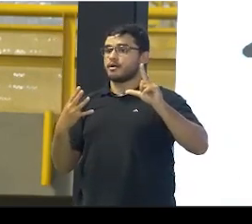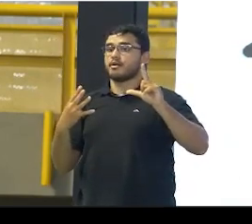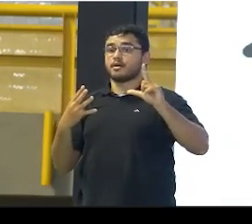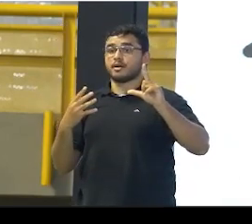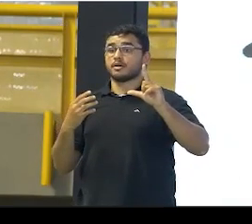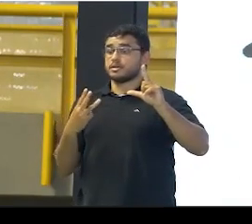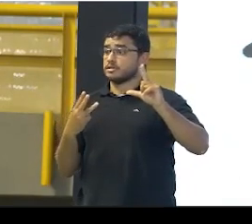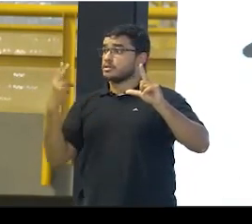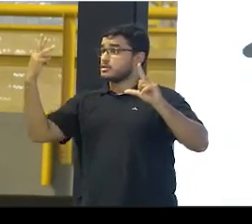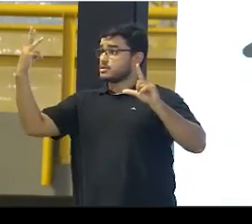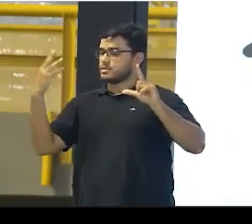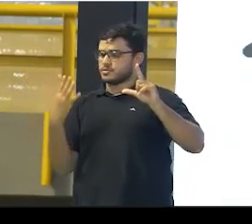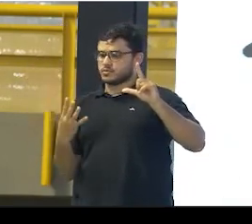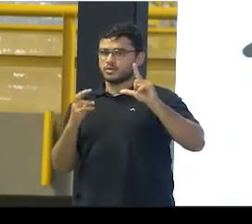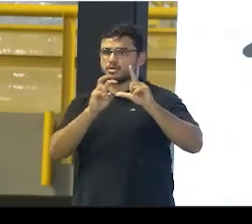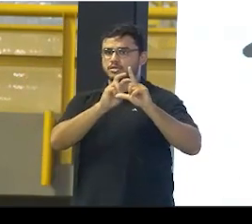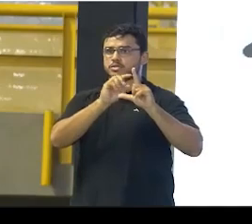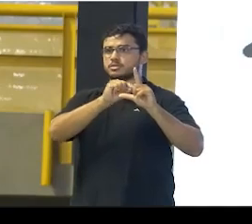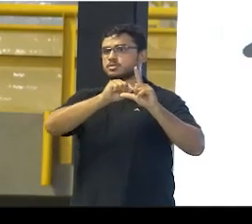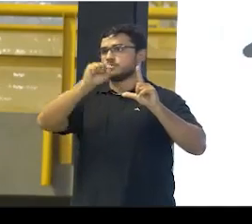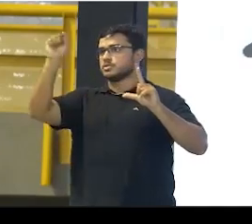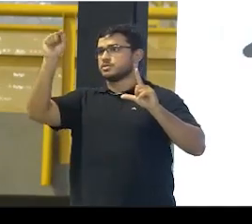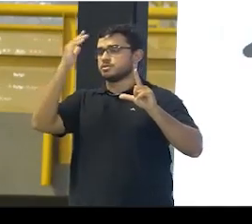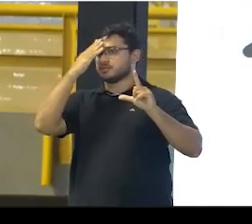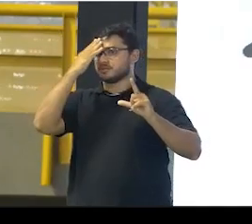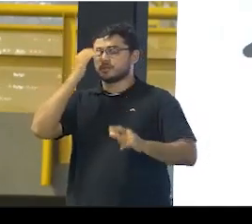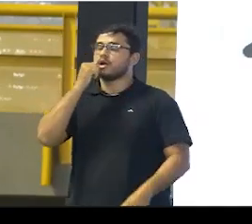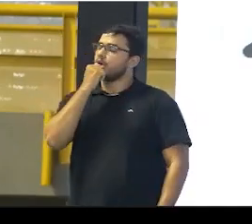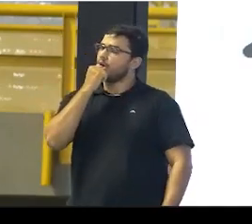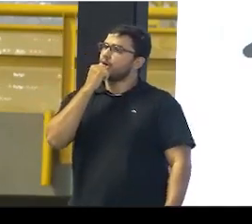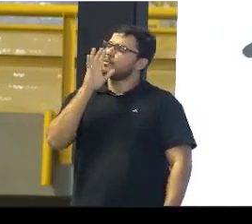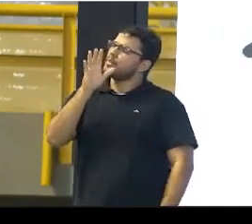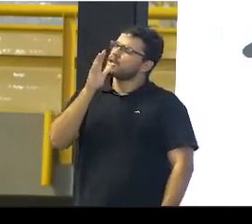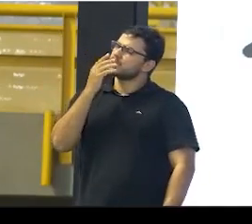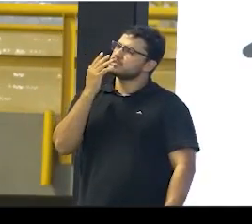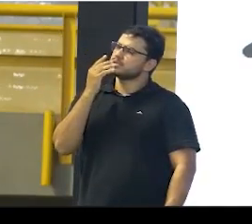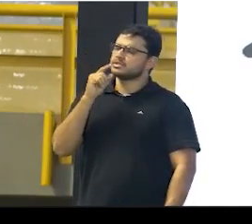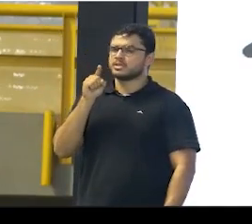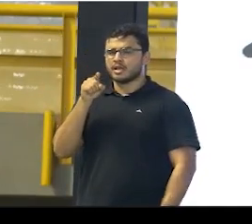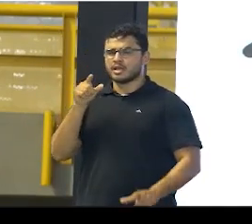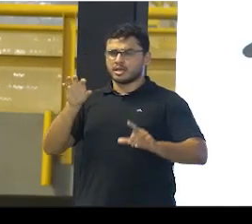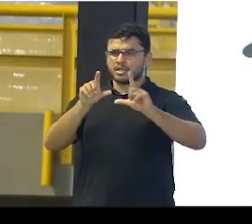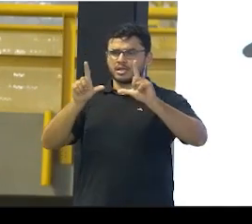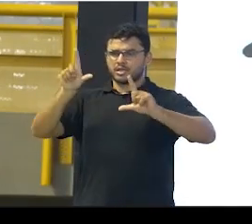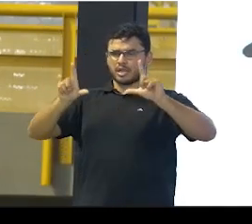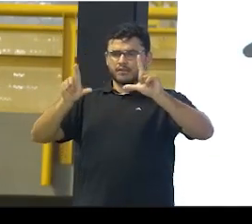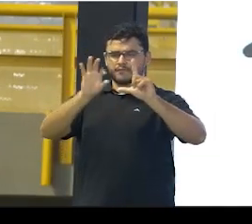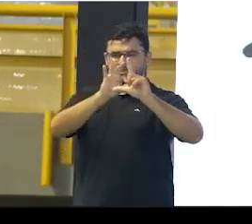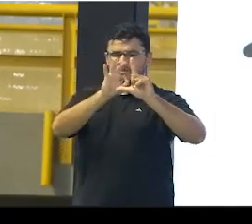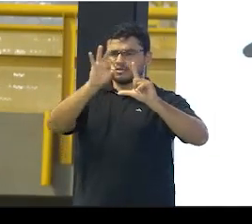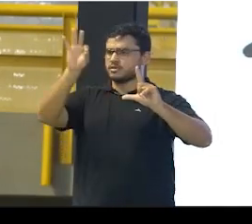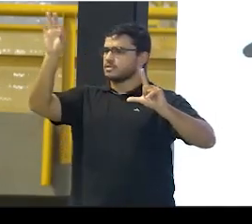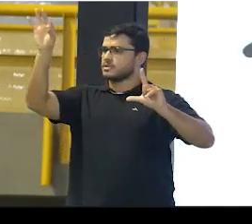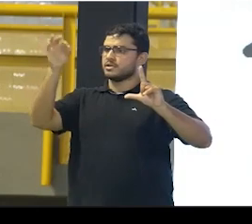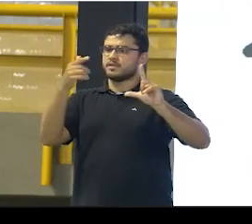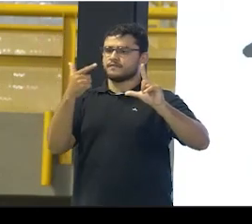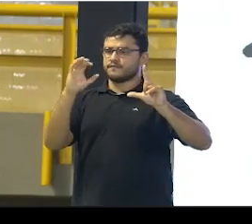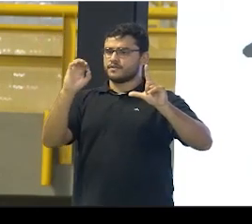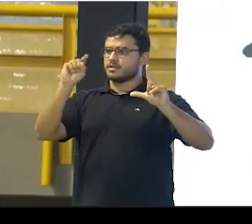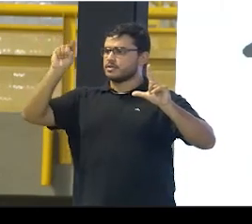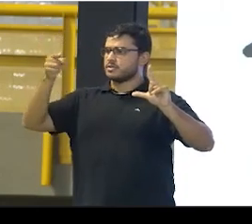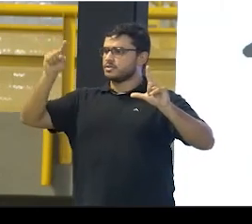proporcional a 5. Então, eu já sei que isso aqui é um triângulo 3, 4, 5. Só que ele disse